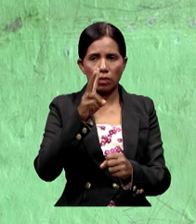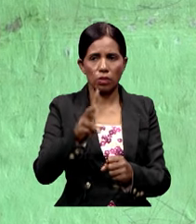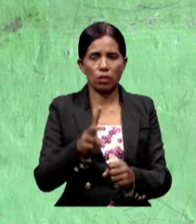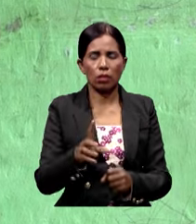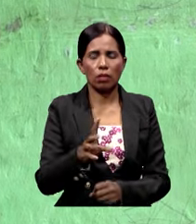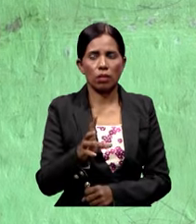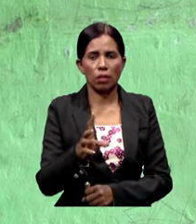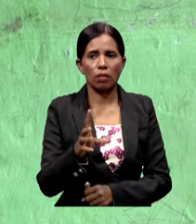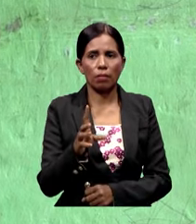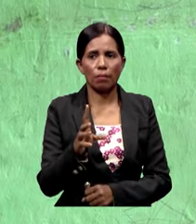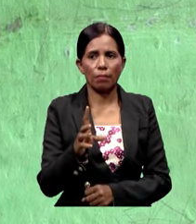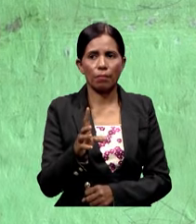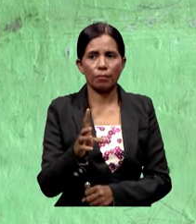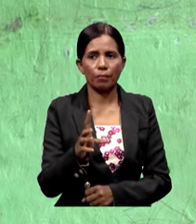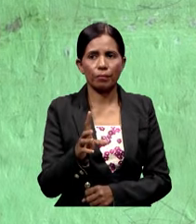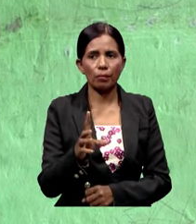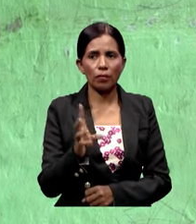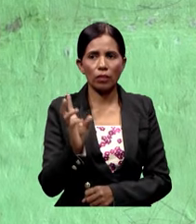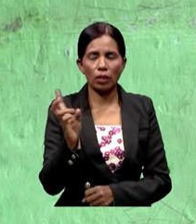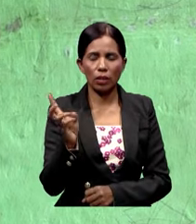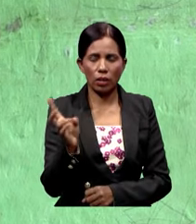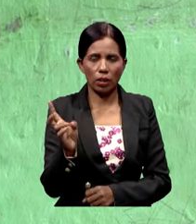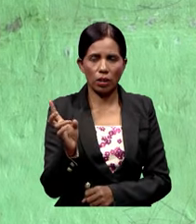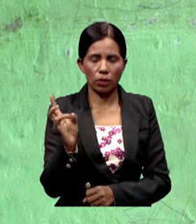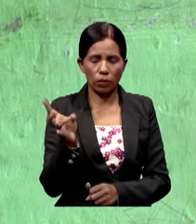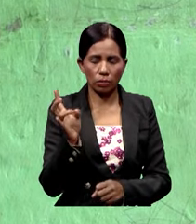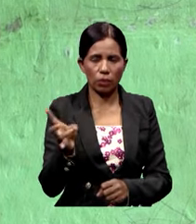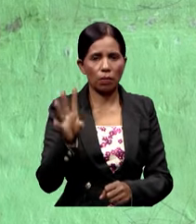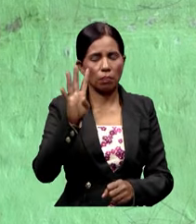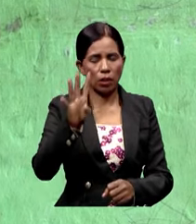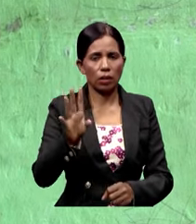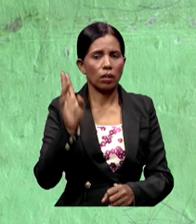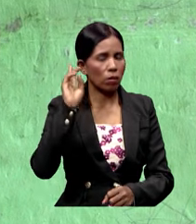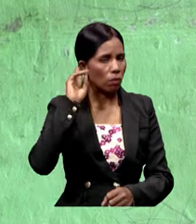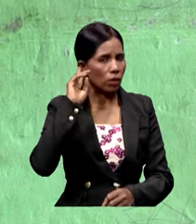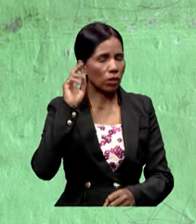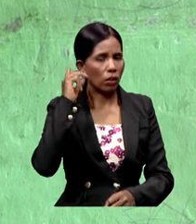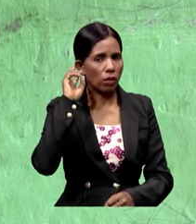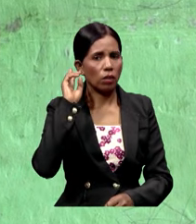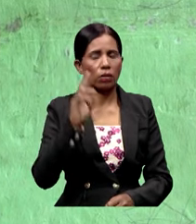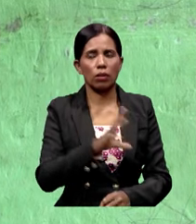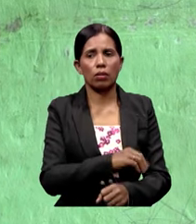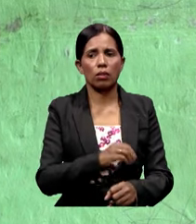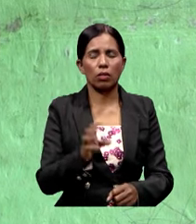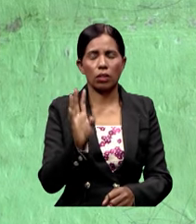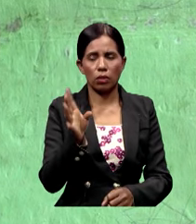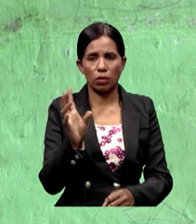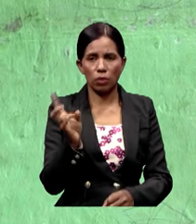74, começa a Rona Vicente de Valhana. Depois, 75,